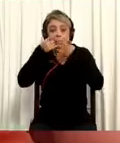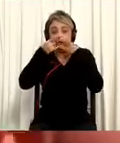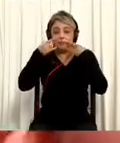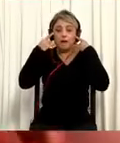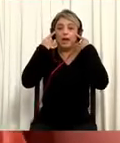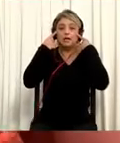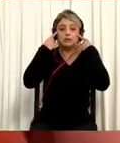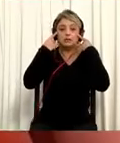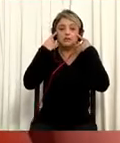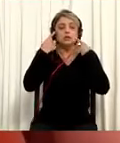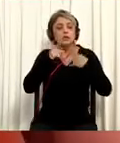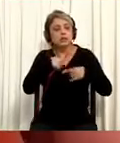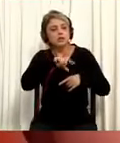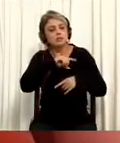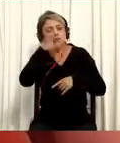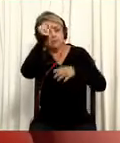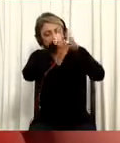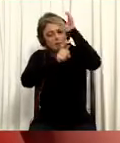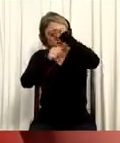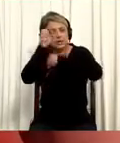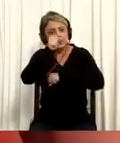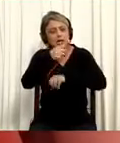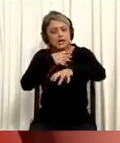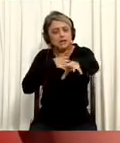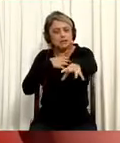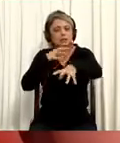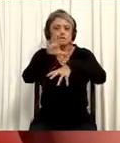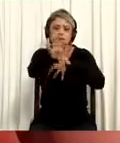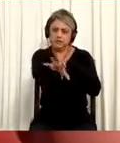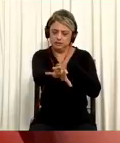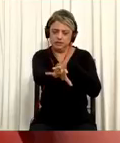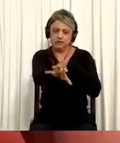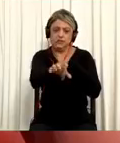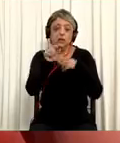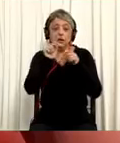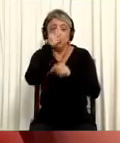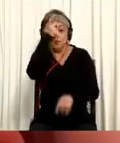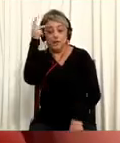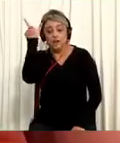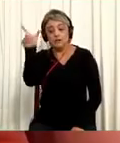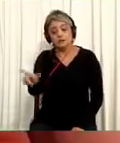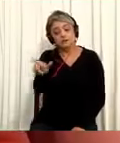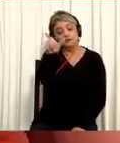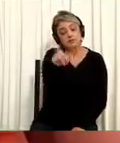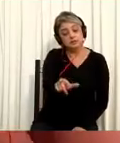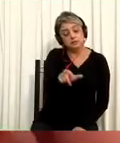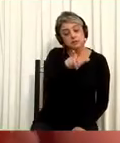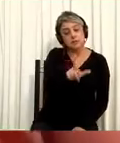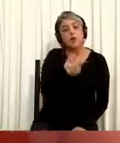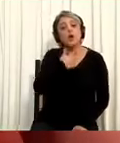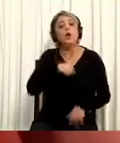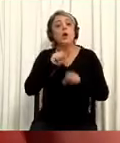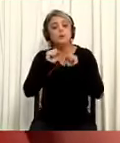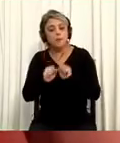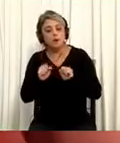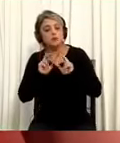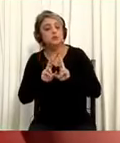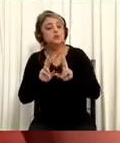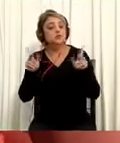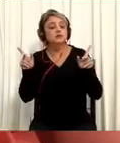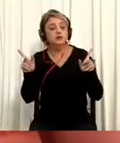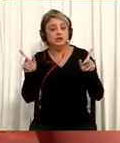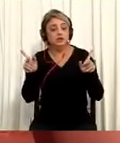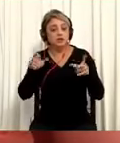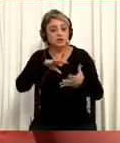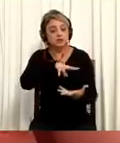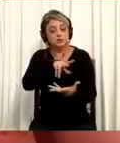máscaras. Então, nós precisamos aprender essa solidariedade com essas pessoas para que a gente possa ser diferente no mundo,